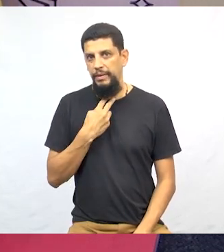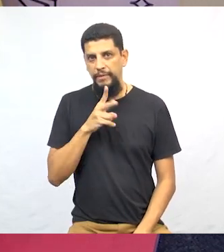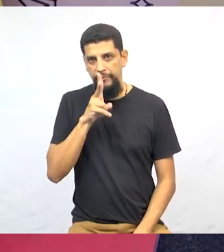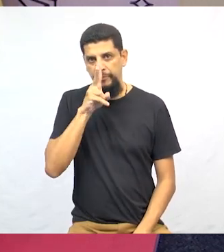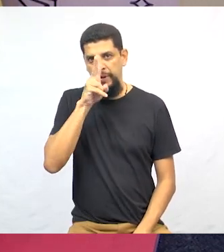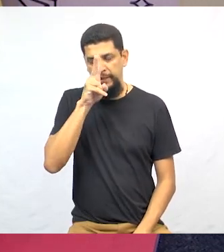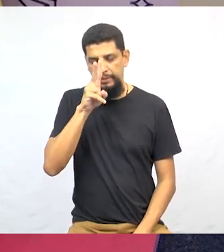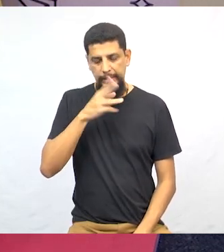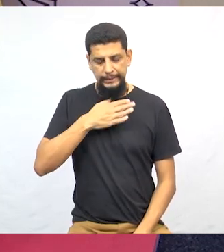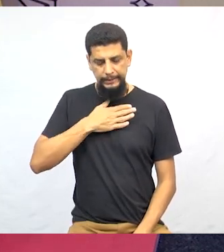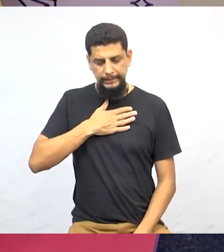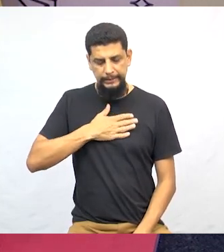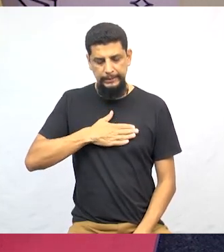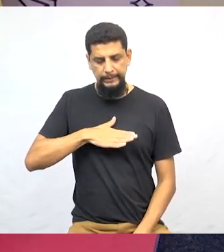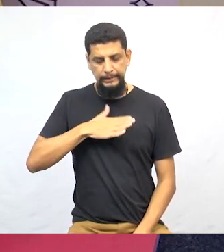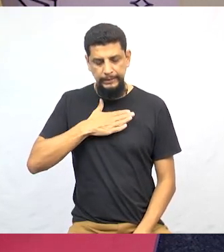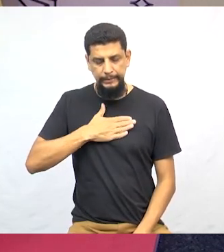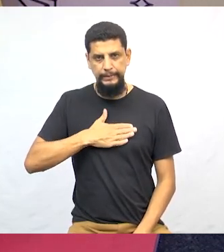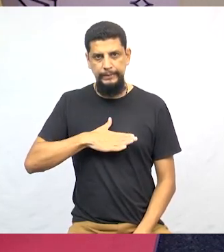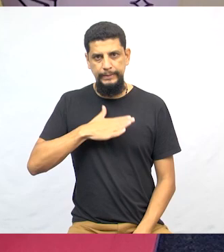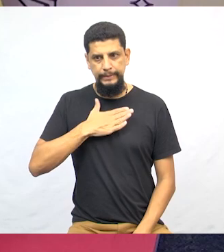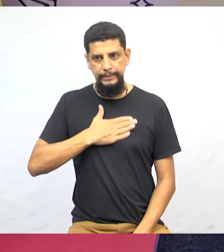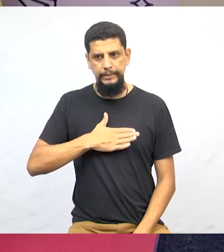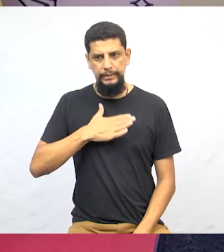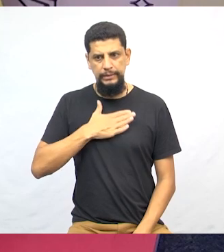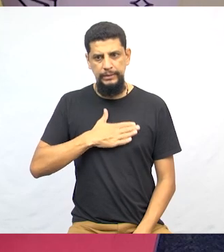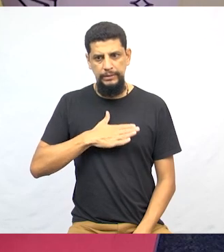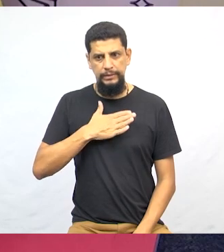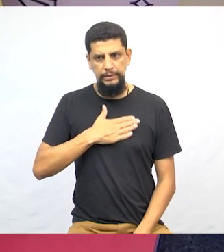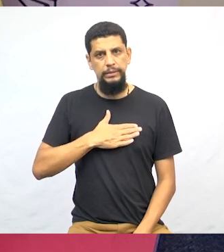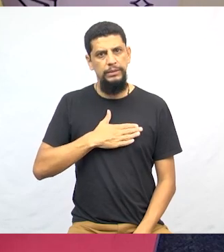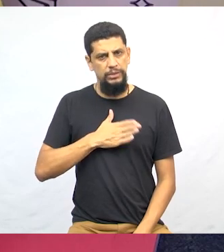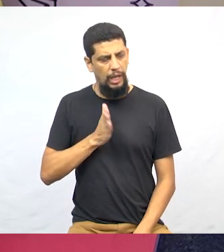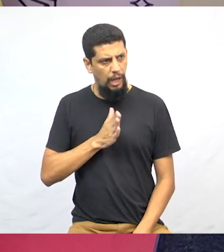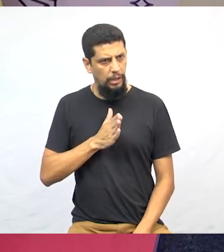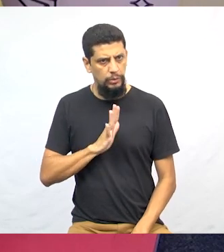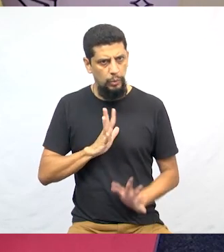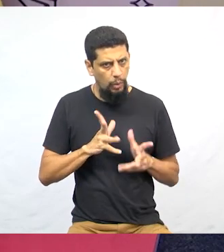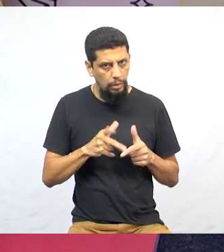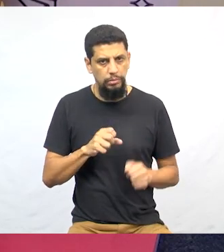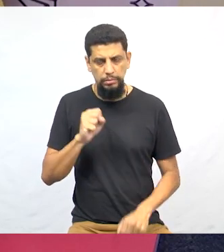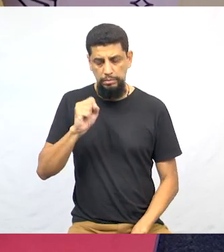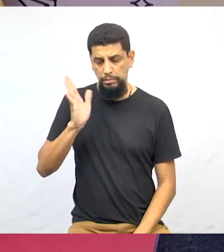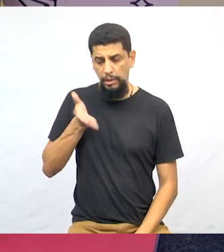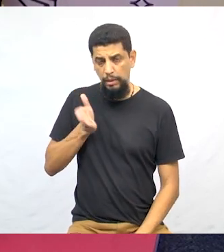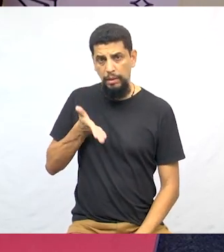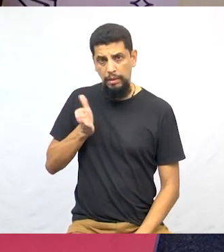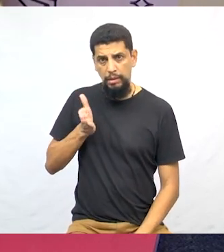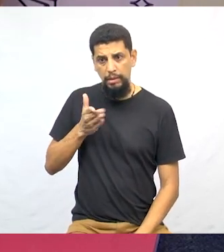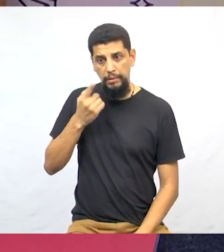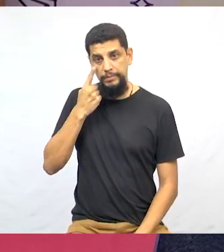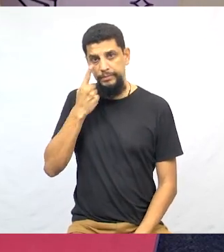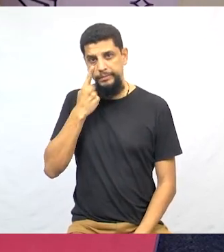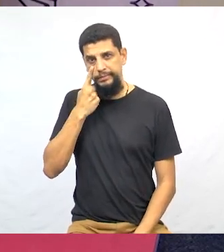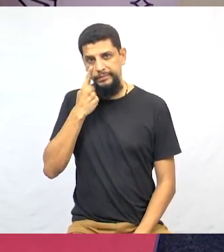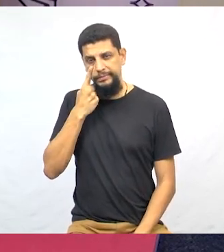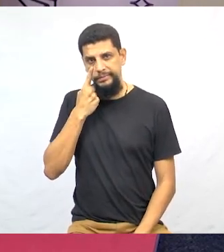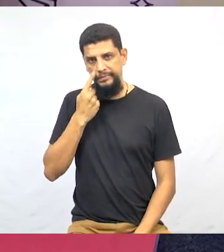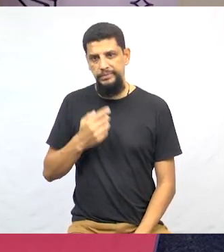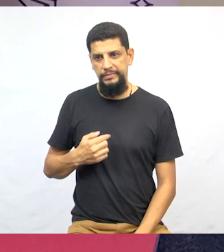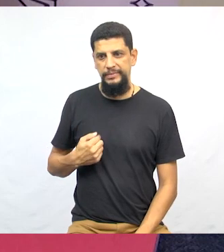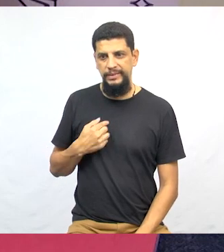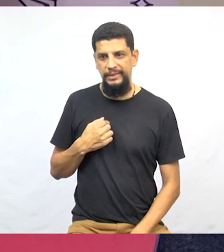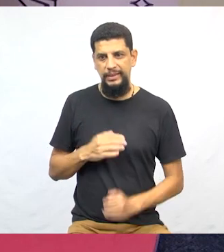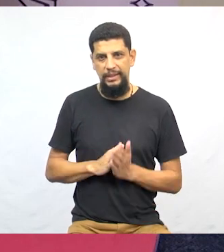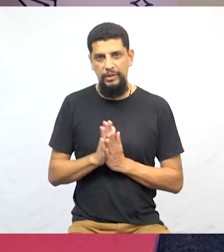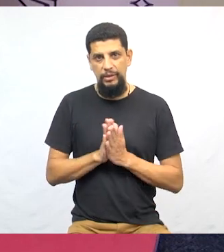jogar muito forte. Tem que jogar bem fraquinhos. Já foram todas? Todas. Agora é sua vez. Olha só. Então